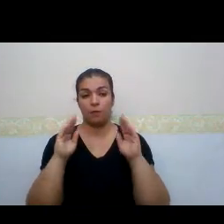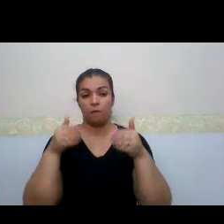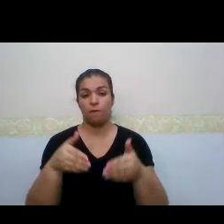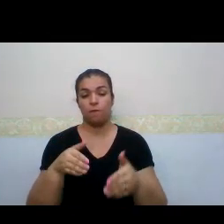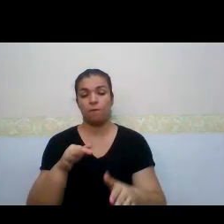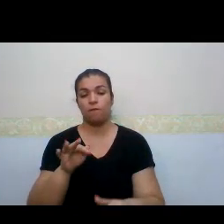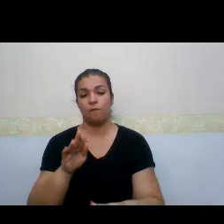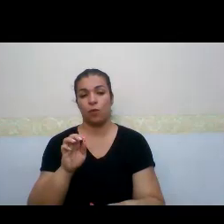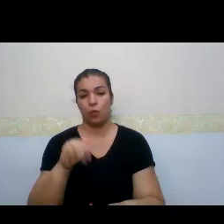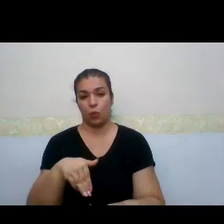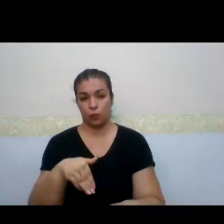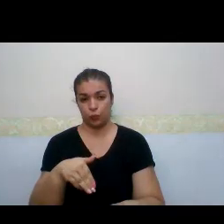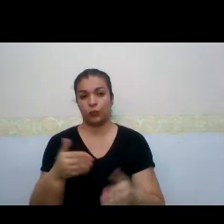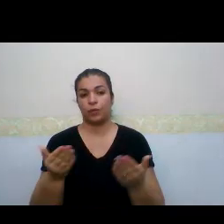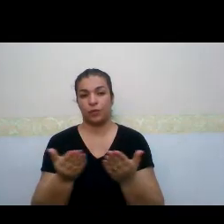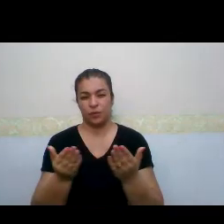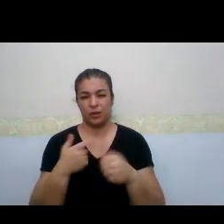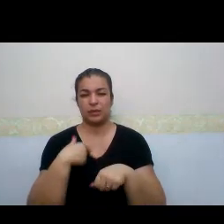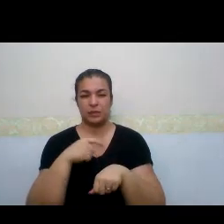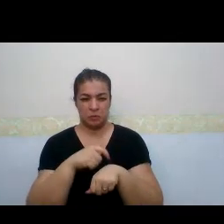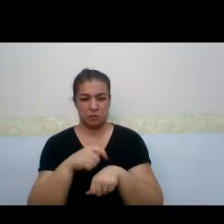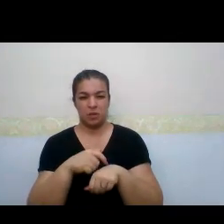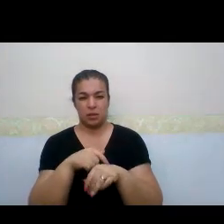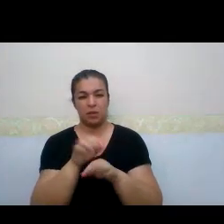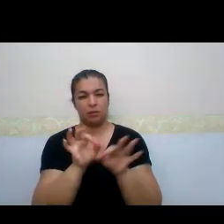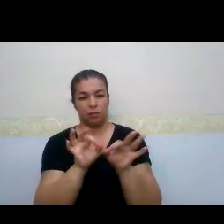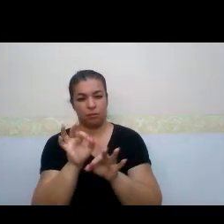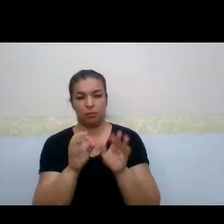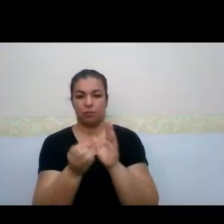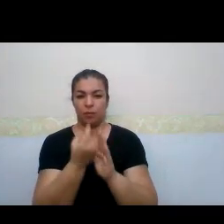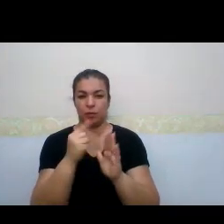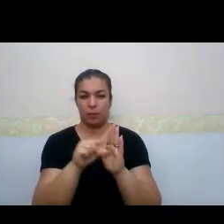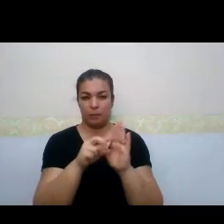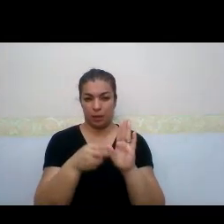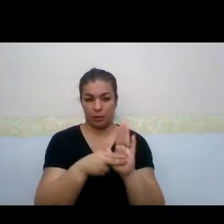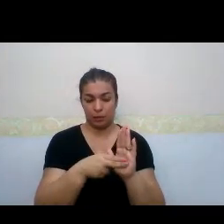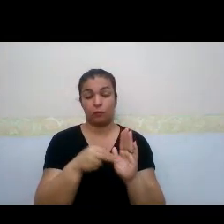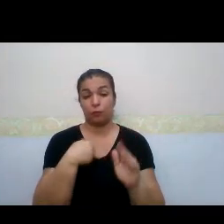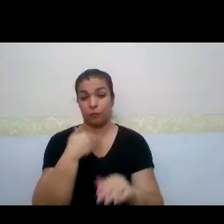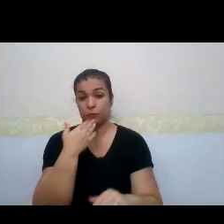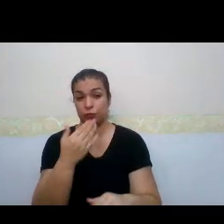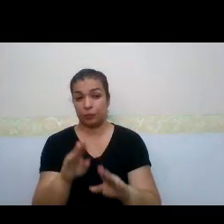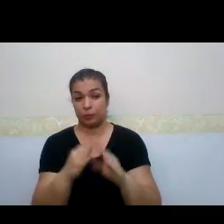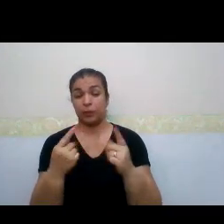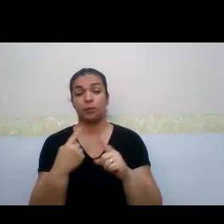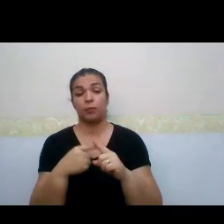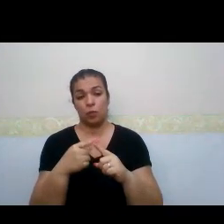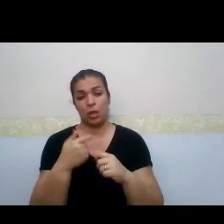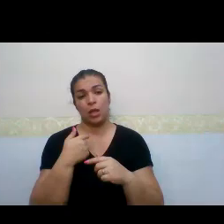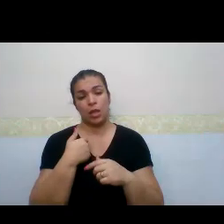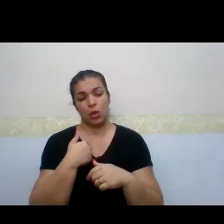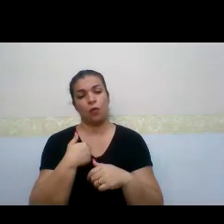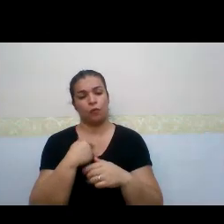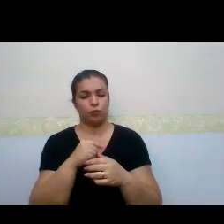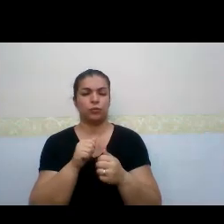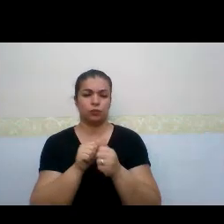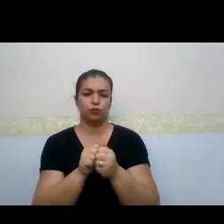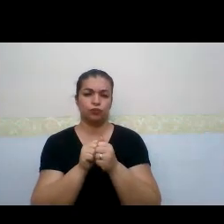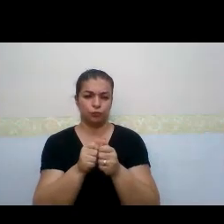nesse momento da elaboração da ementa, para que eu vou estar junto com vocês lá no fórum e a gente